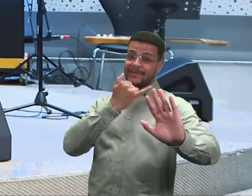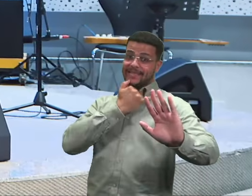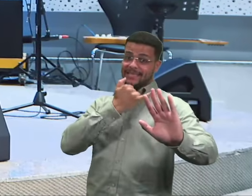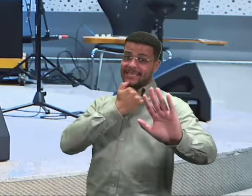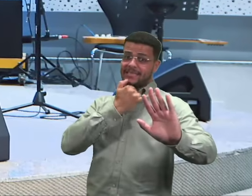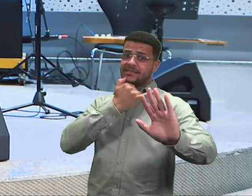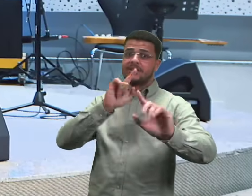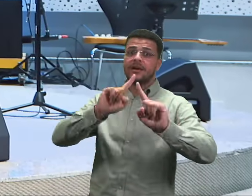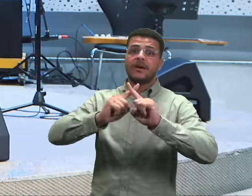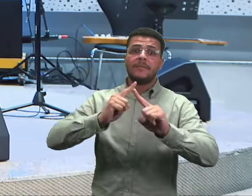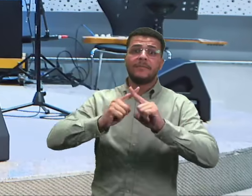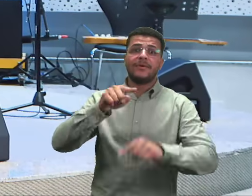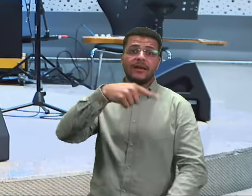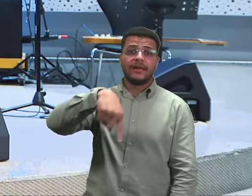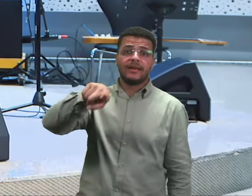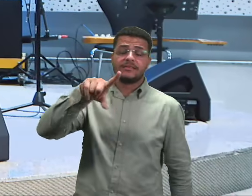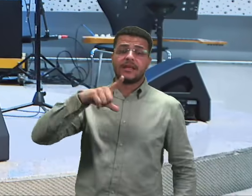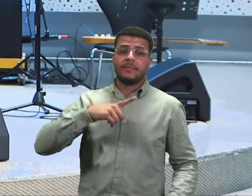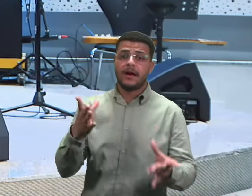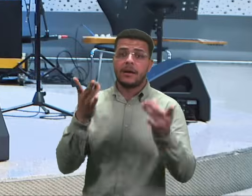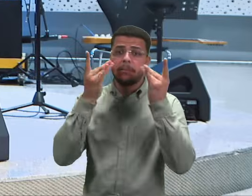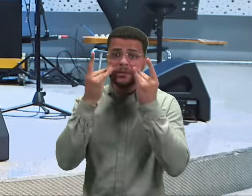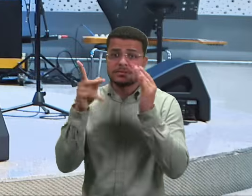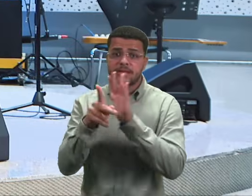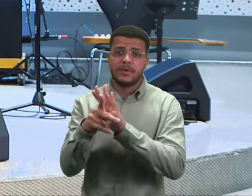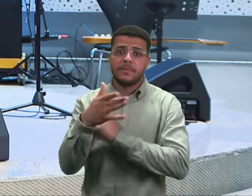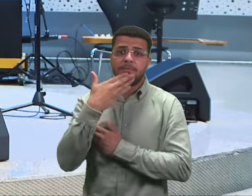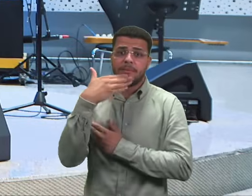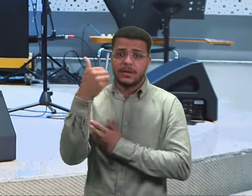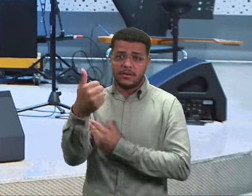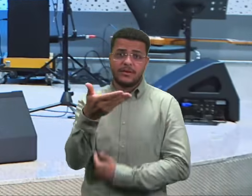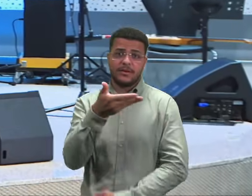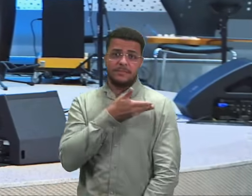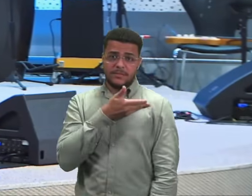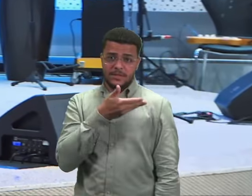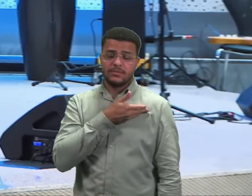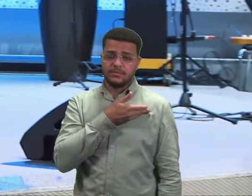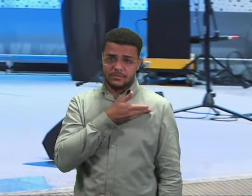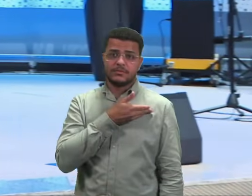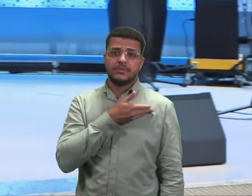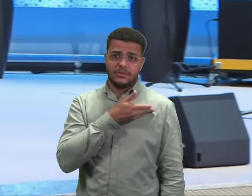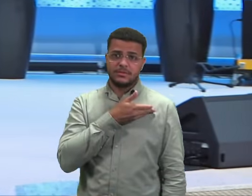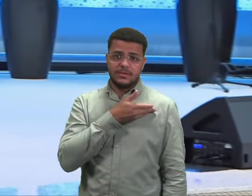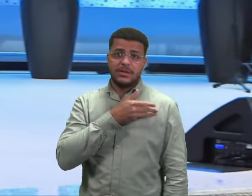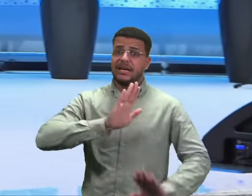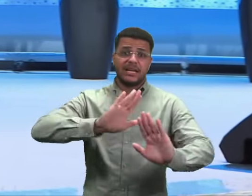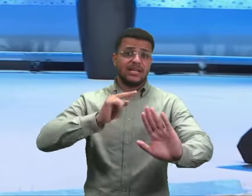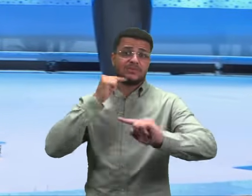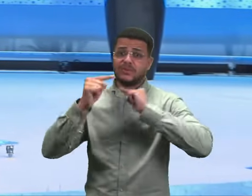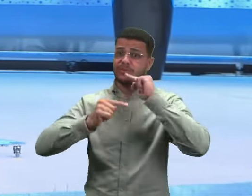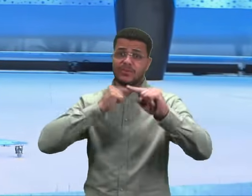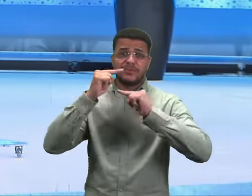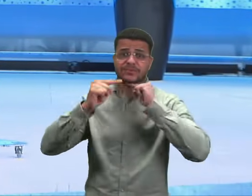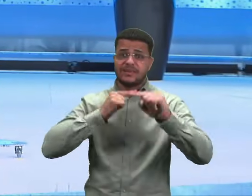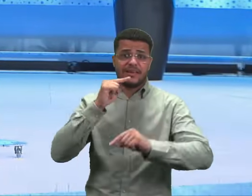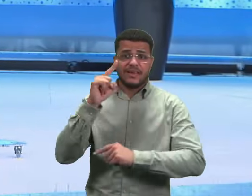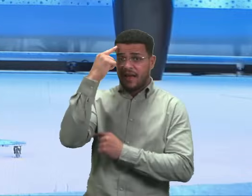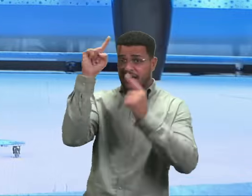vão perder a presença do seu maior e melhor amigo. Eles não conseguem suportar a